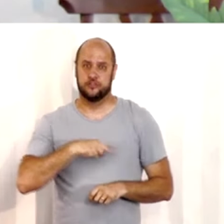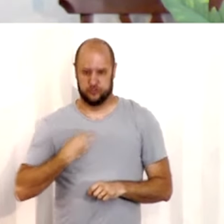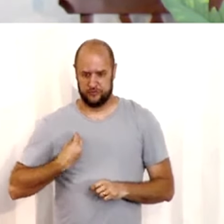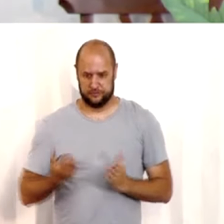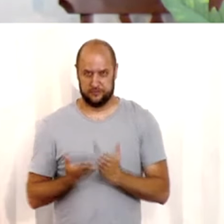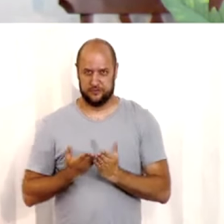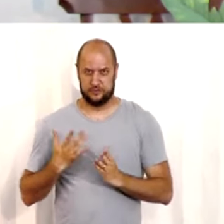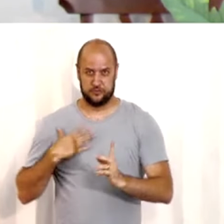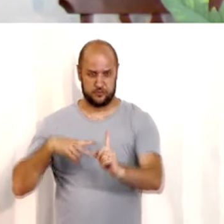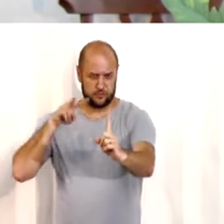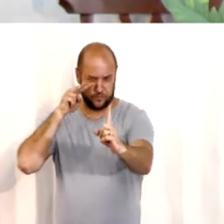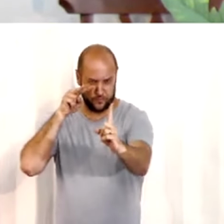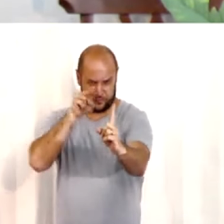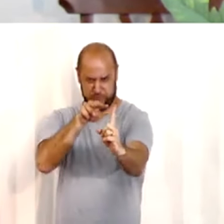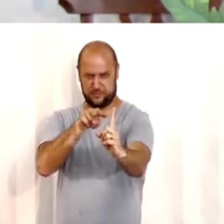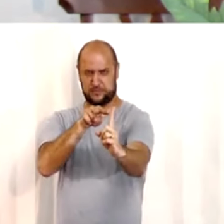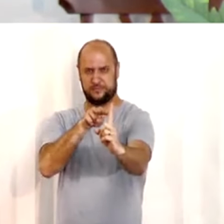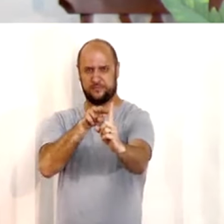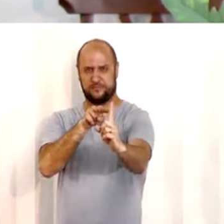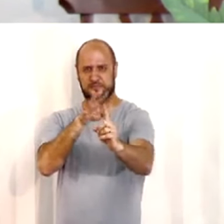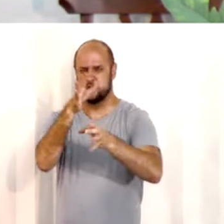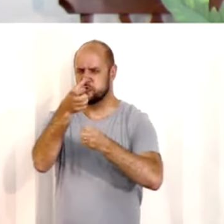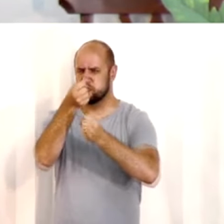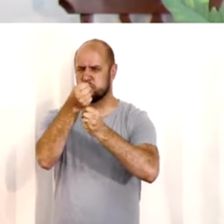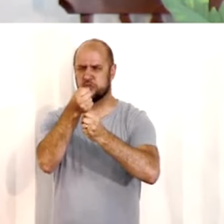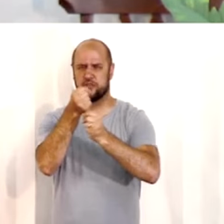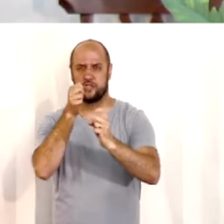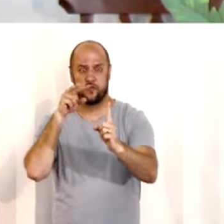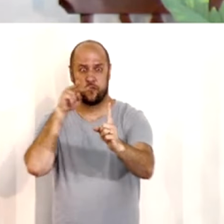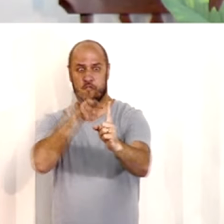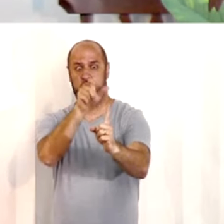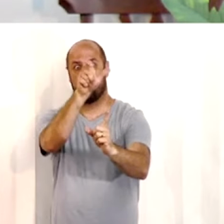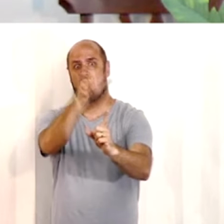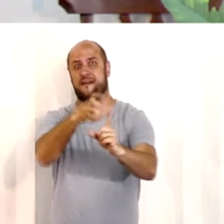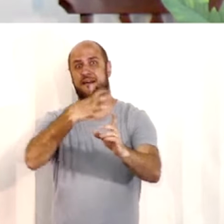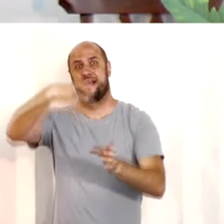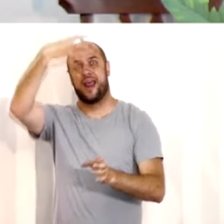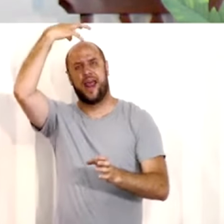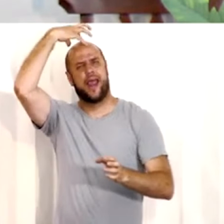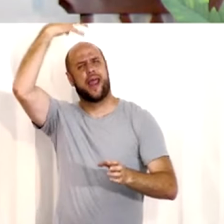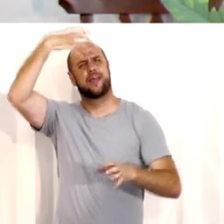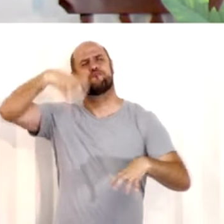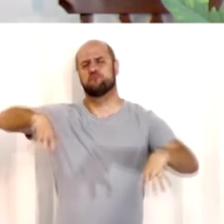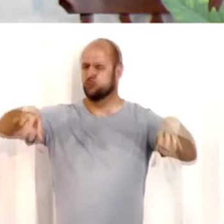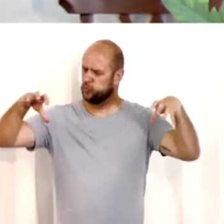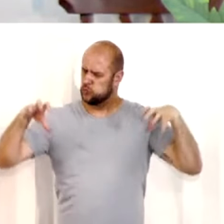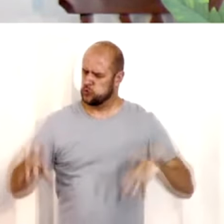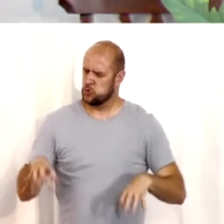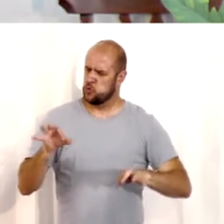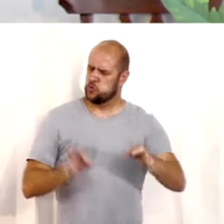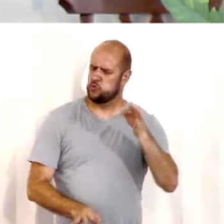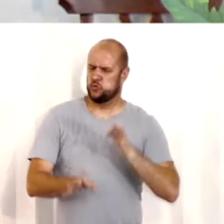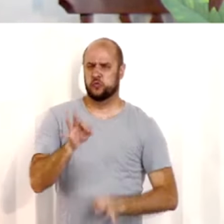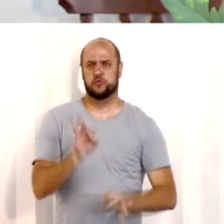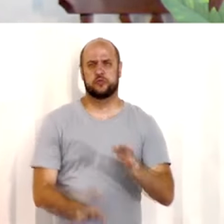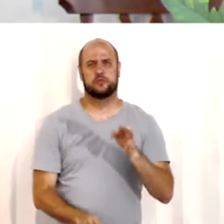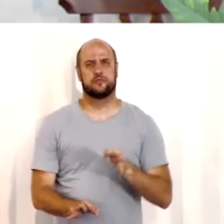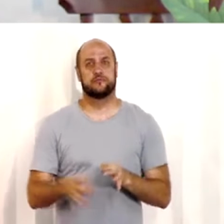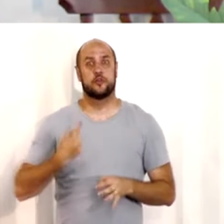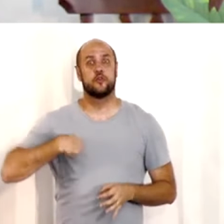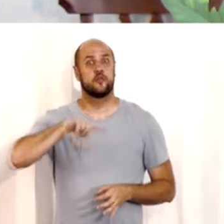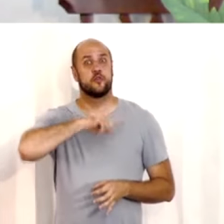autor e consumador da fé, você está olhando para um rei assentado no seu trono de justiça. Ele é o nosso rei.